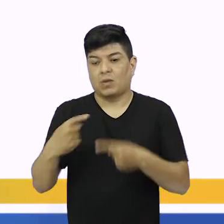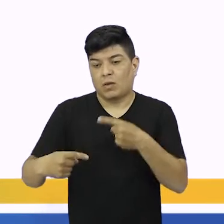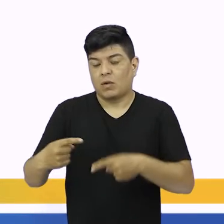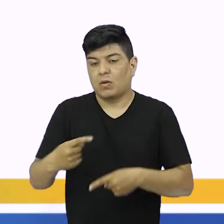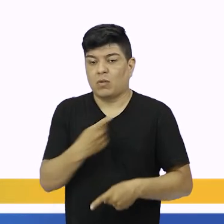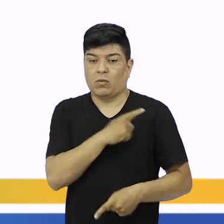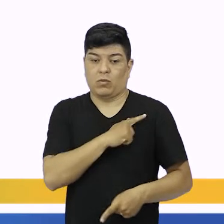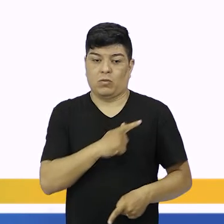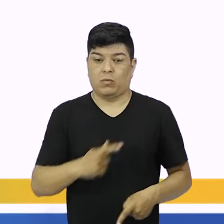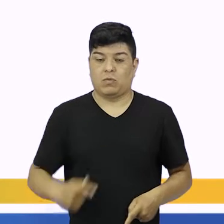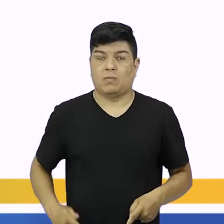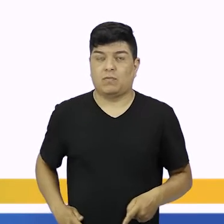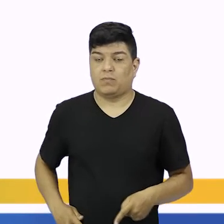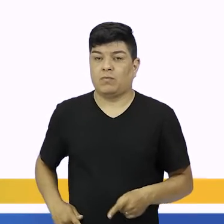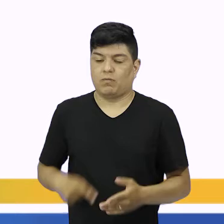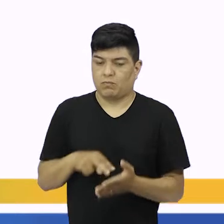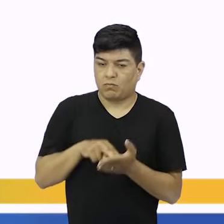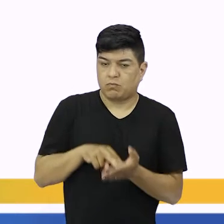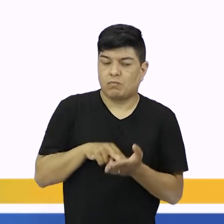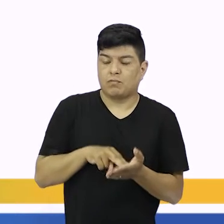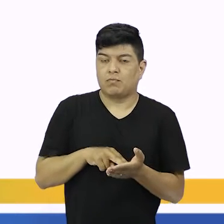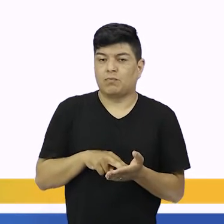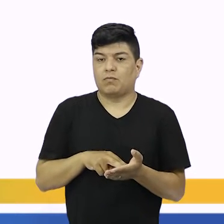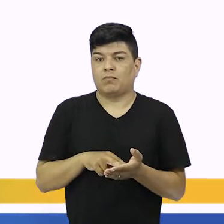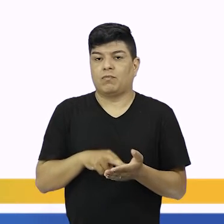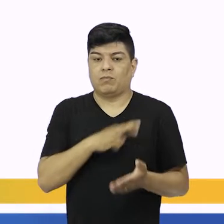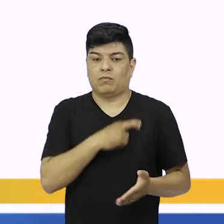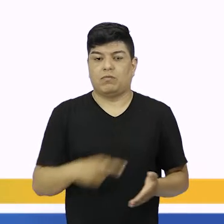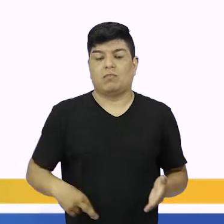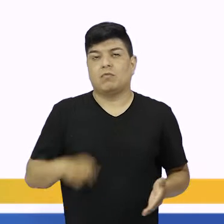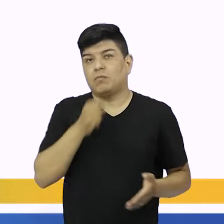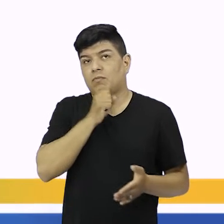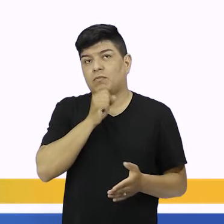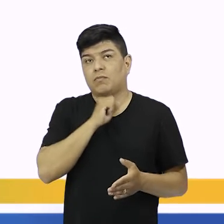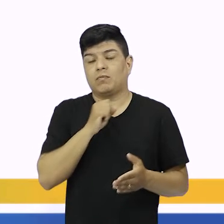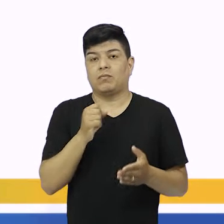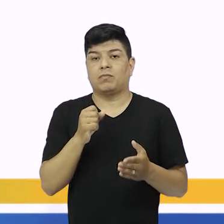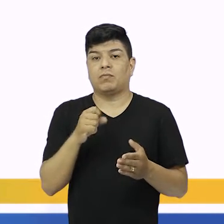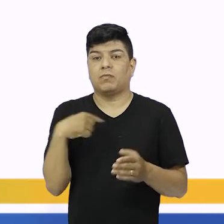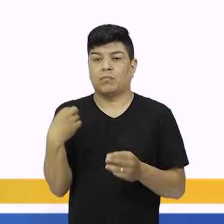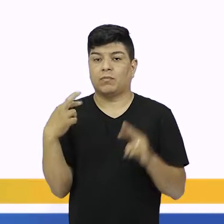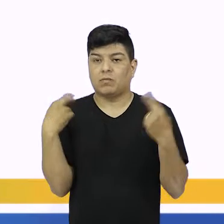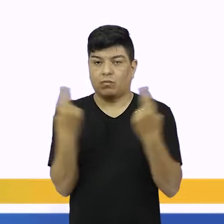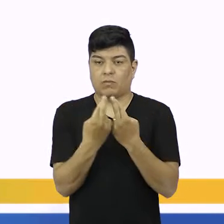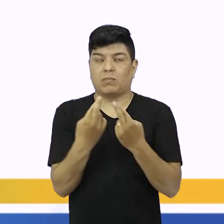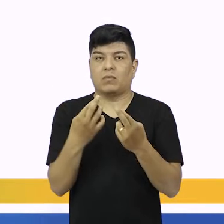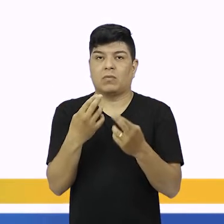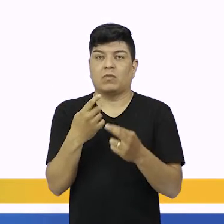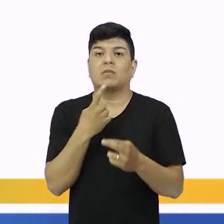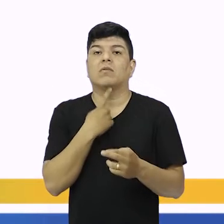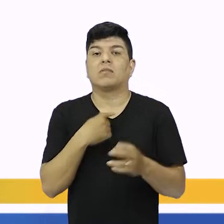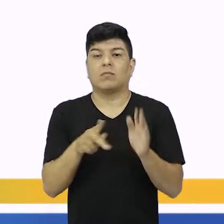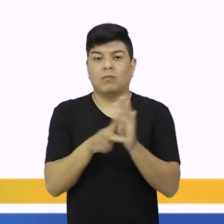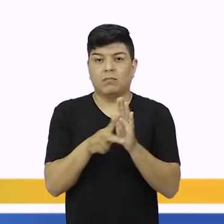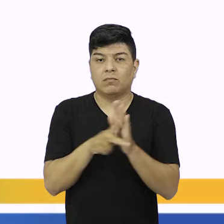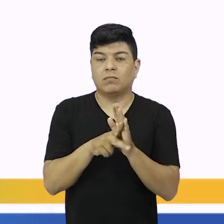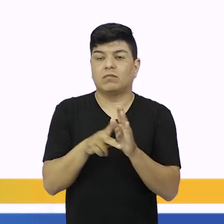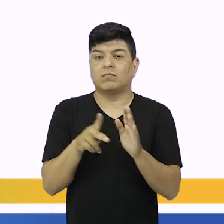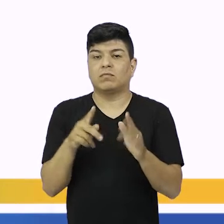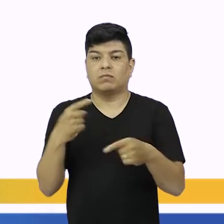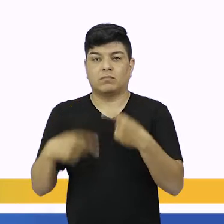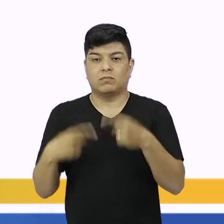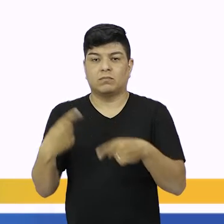político firmado durante a República Velha. O intuito era reunir os interesses dos políticos locais, marcado